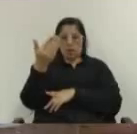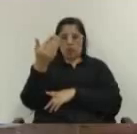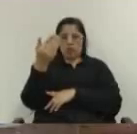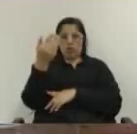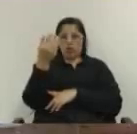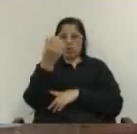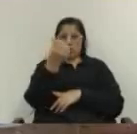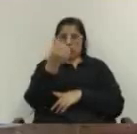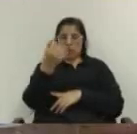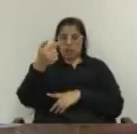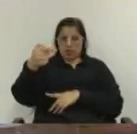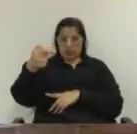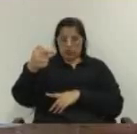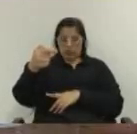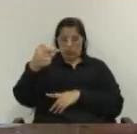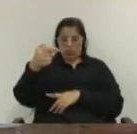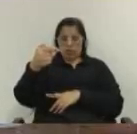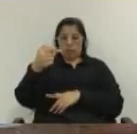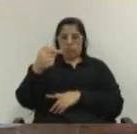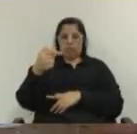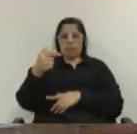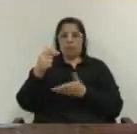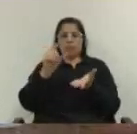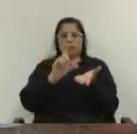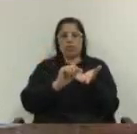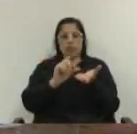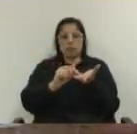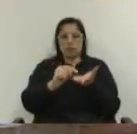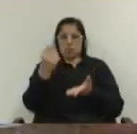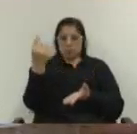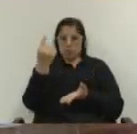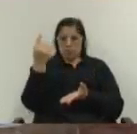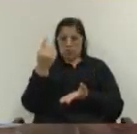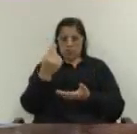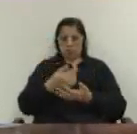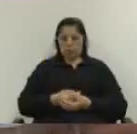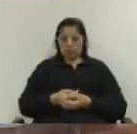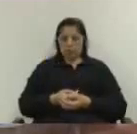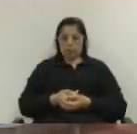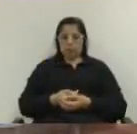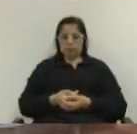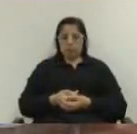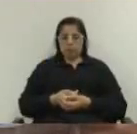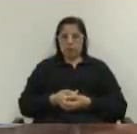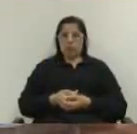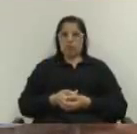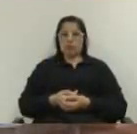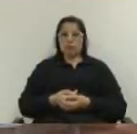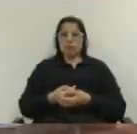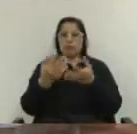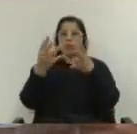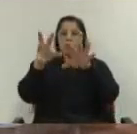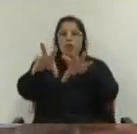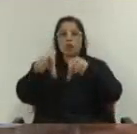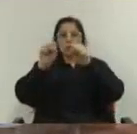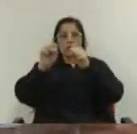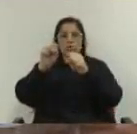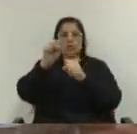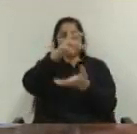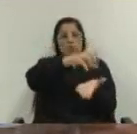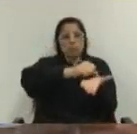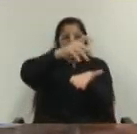201/1967, artigo 1º, itens 3º e 4º, como segue. Primeiro, apropriar-se de bens